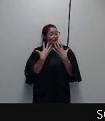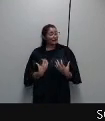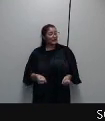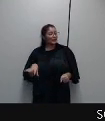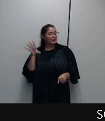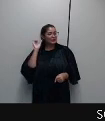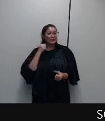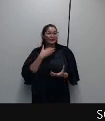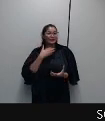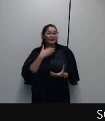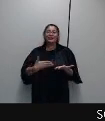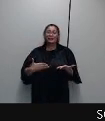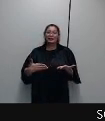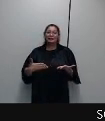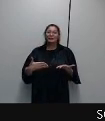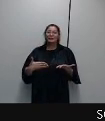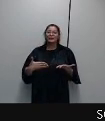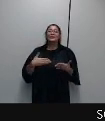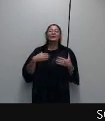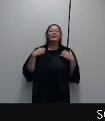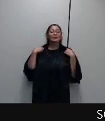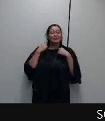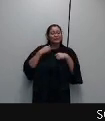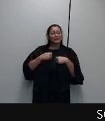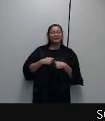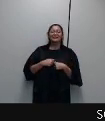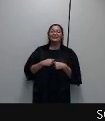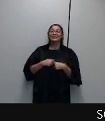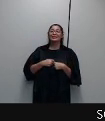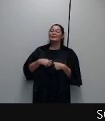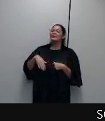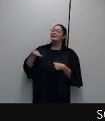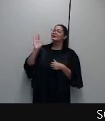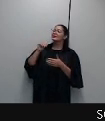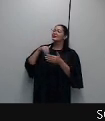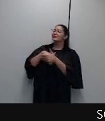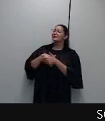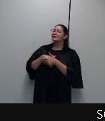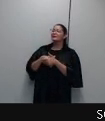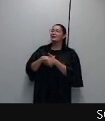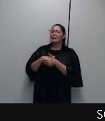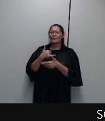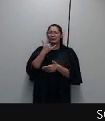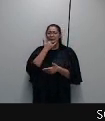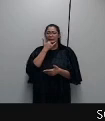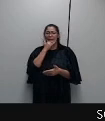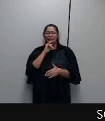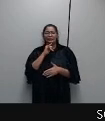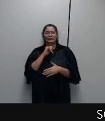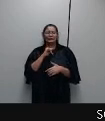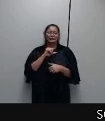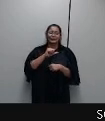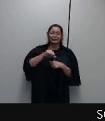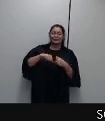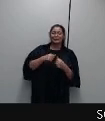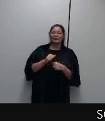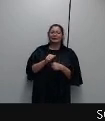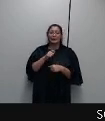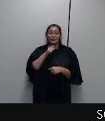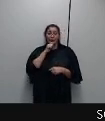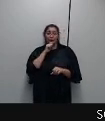o ministro Benedito para o seu voto minhas Benedito só pedindo desculpa de ter naquela hora interferido mas é porque o microfone